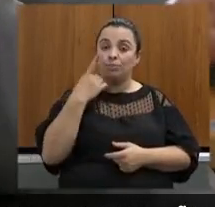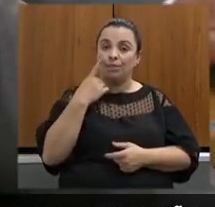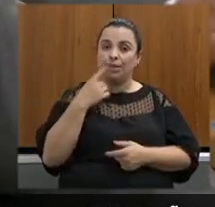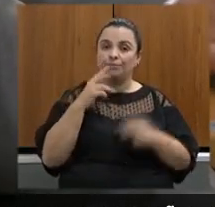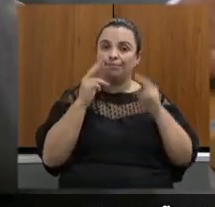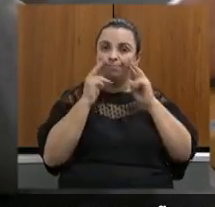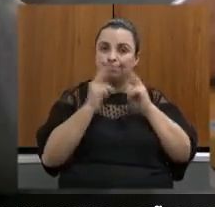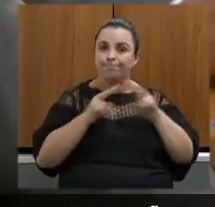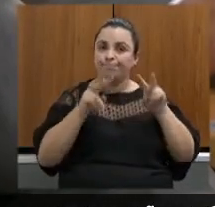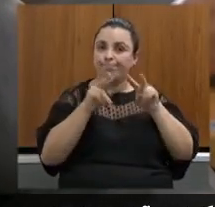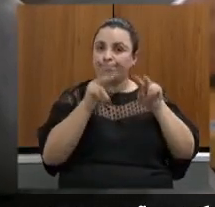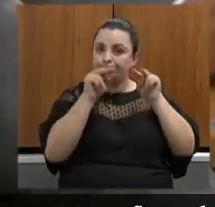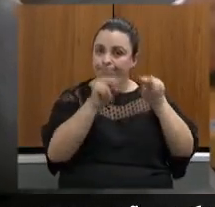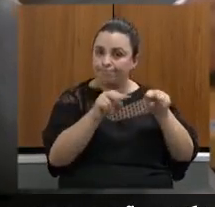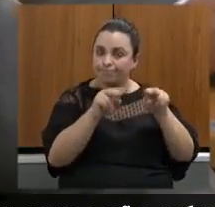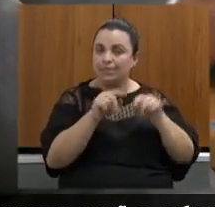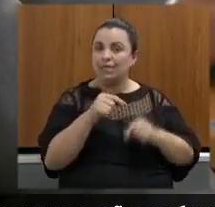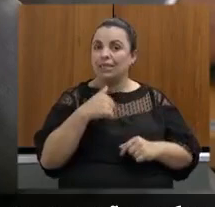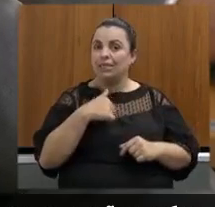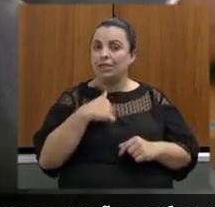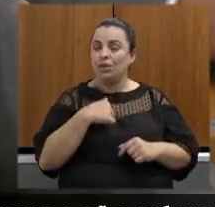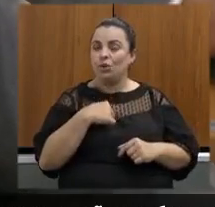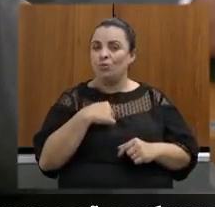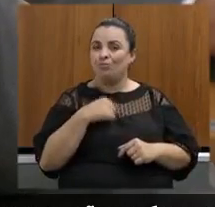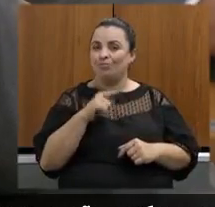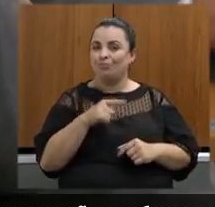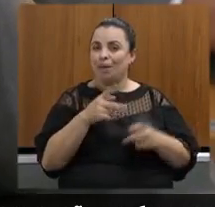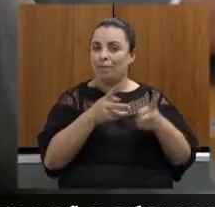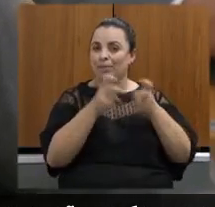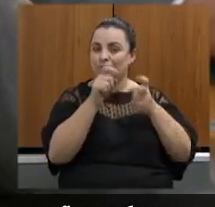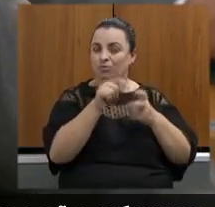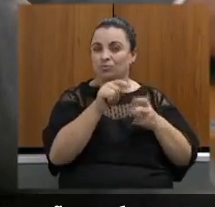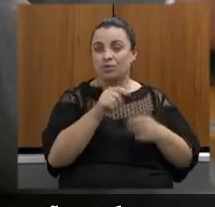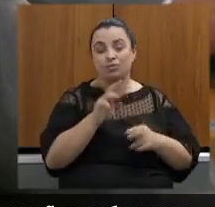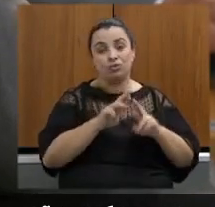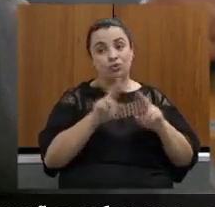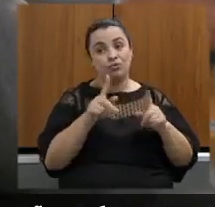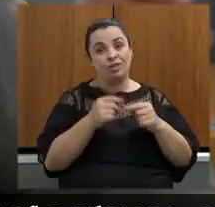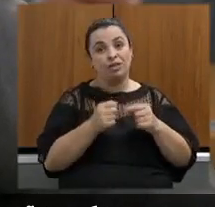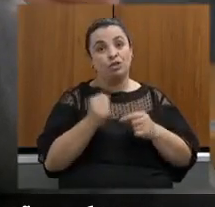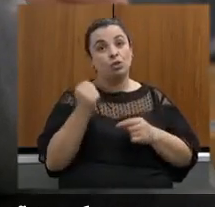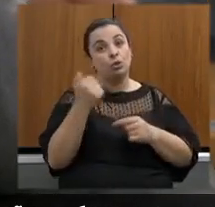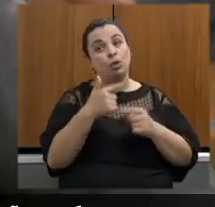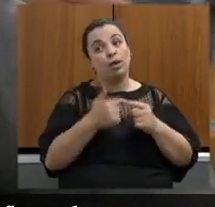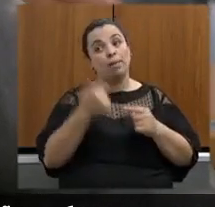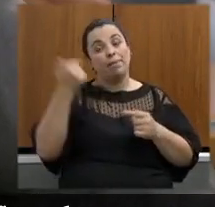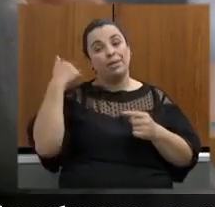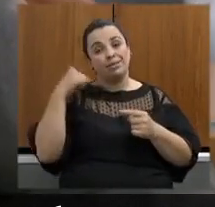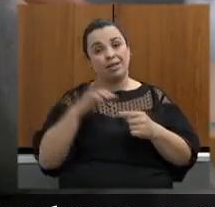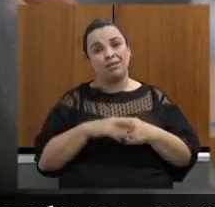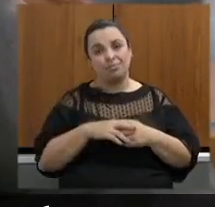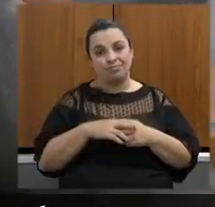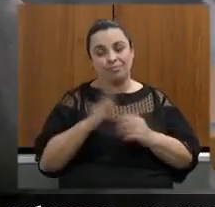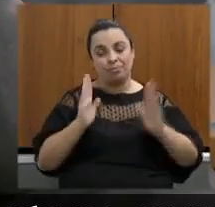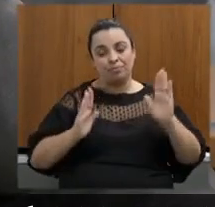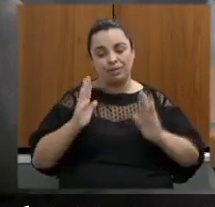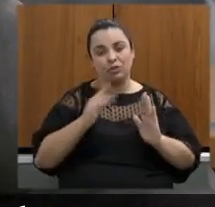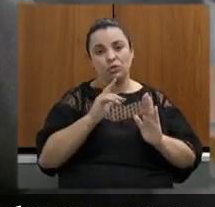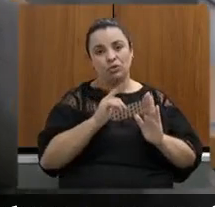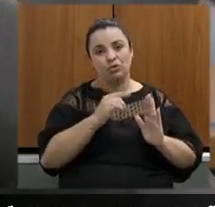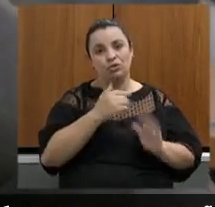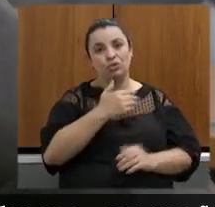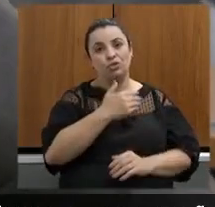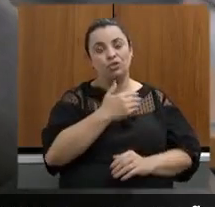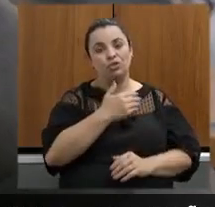visão que eu tinha da senhora e aqui no mandato passado até com a senhora é Bombril conosco né nos